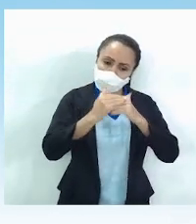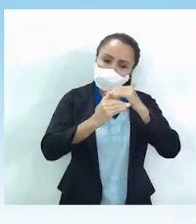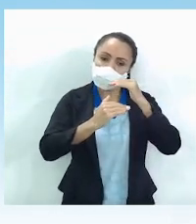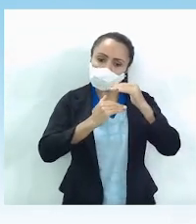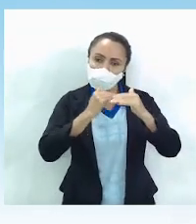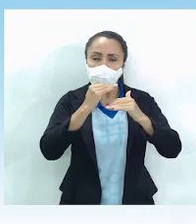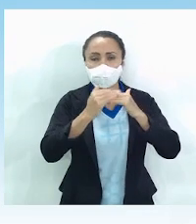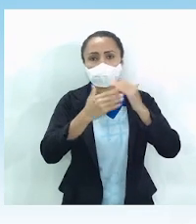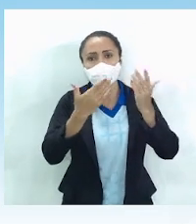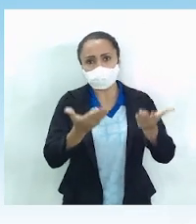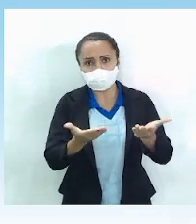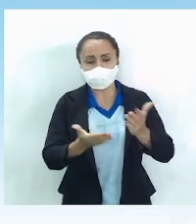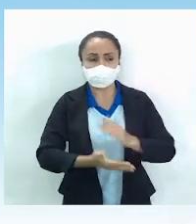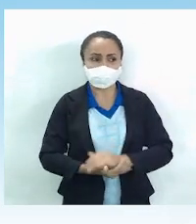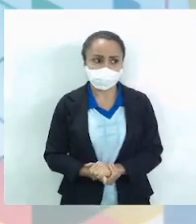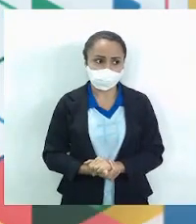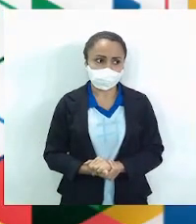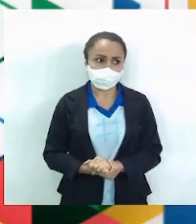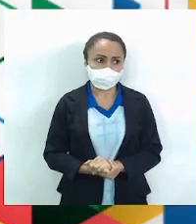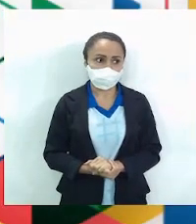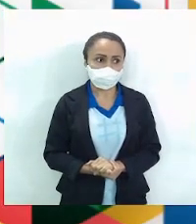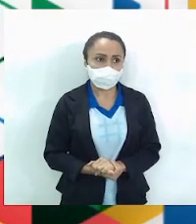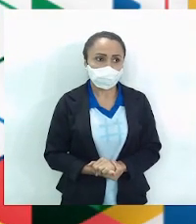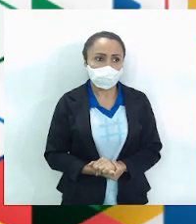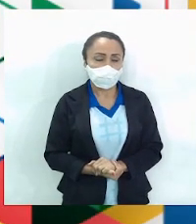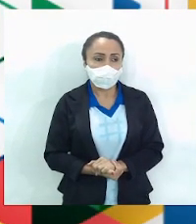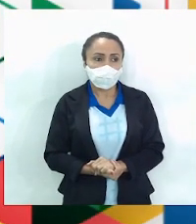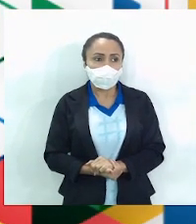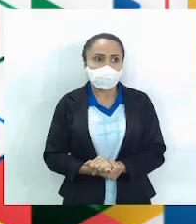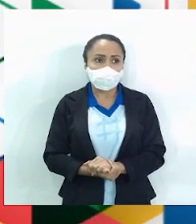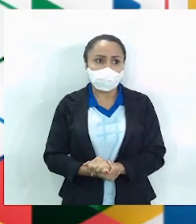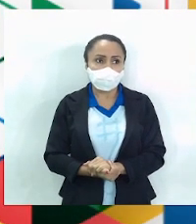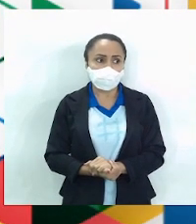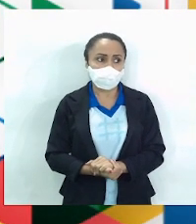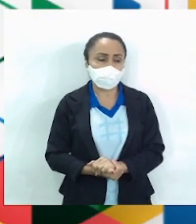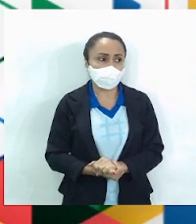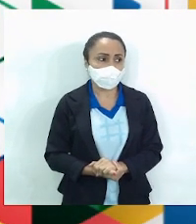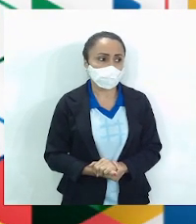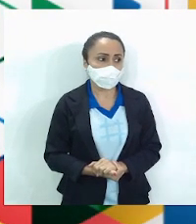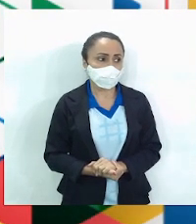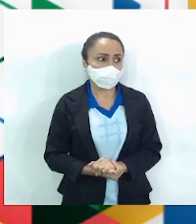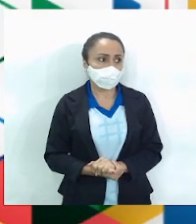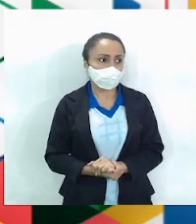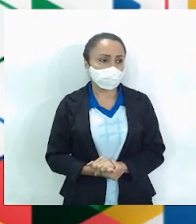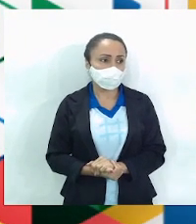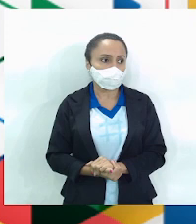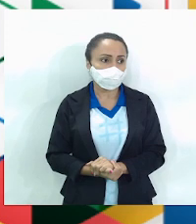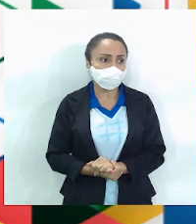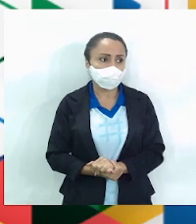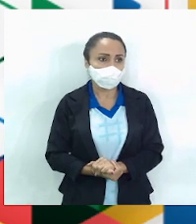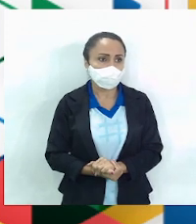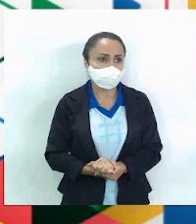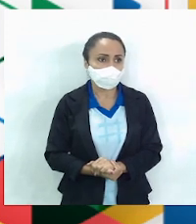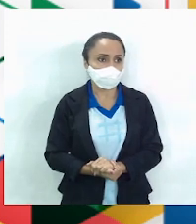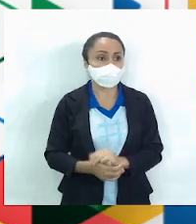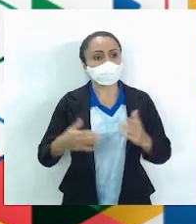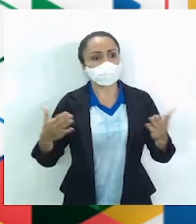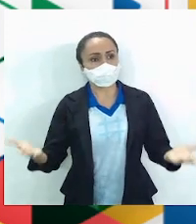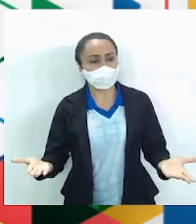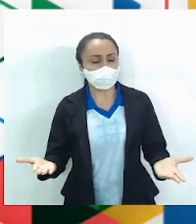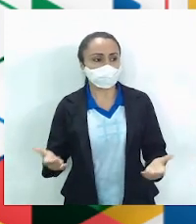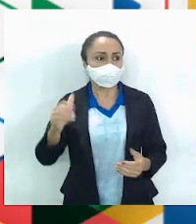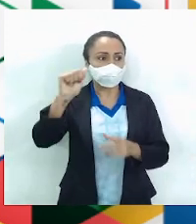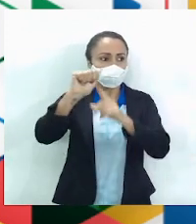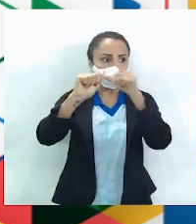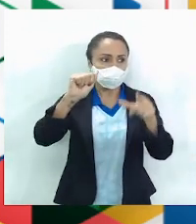grande relevância, tá? No cenário geopolítico e geoeconômico global. Então vamos ver qual é a resposta aí. Letra